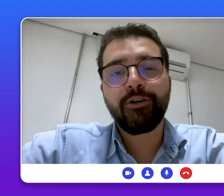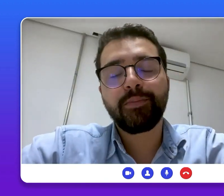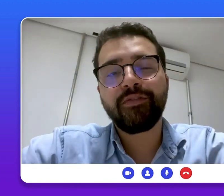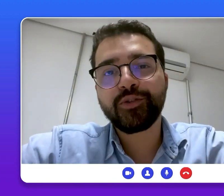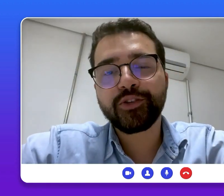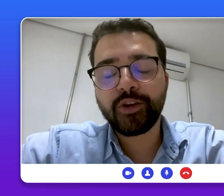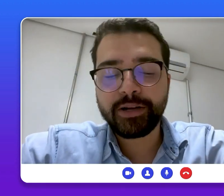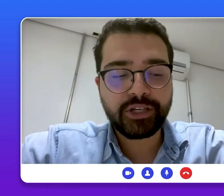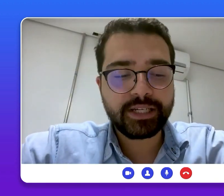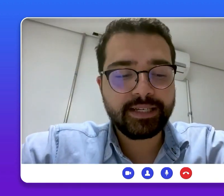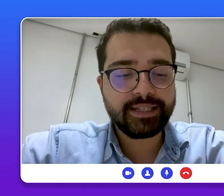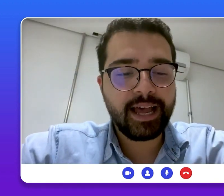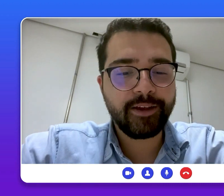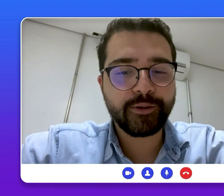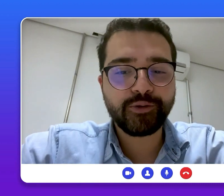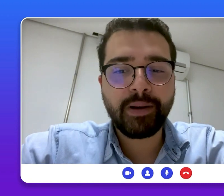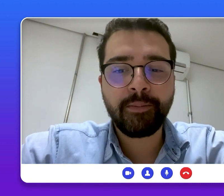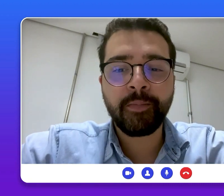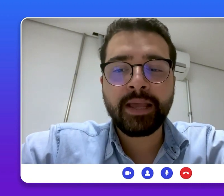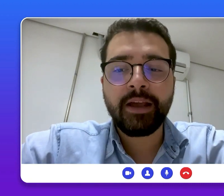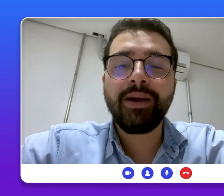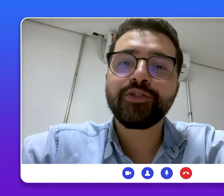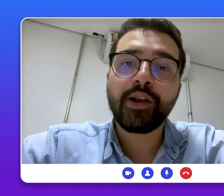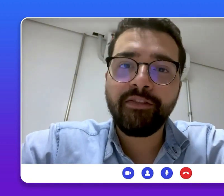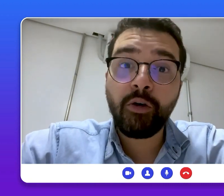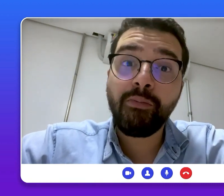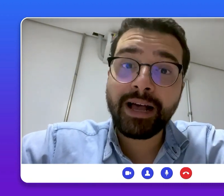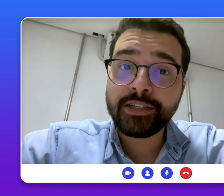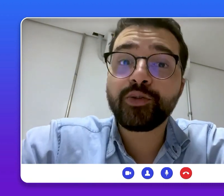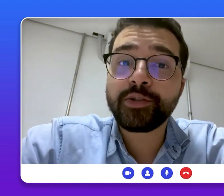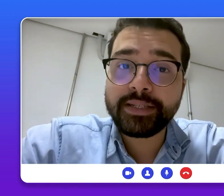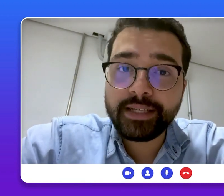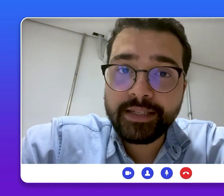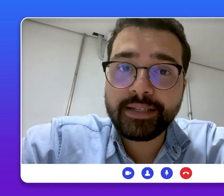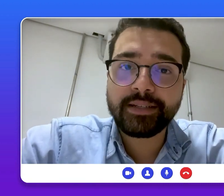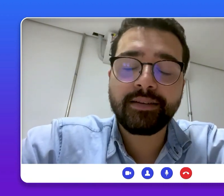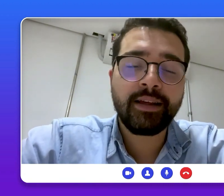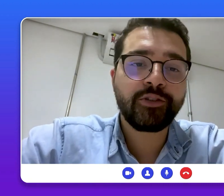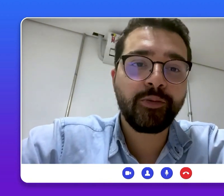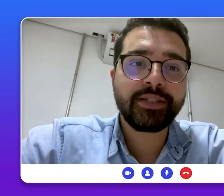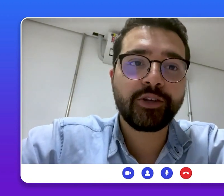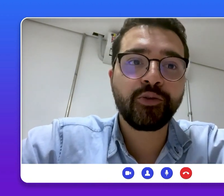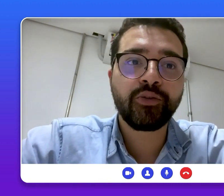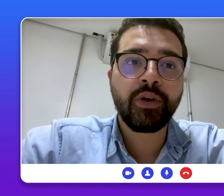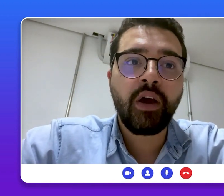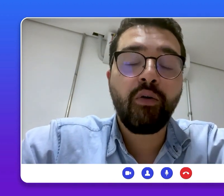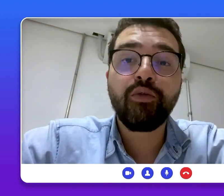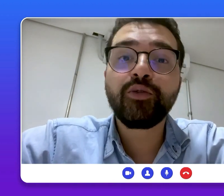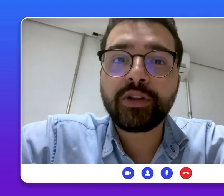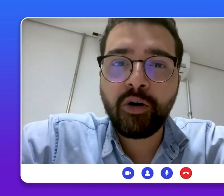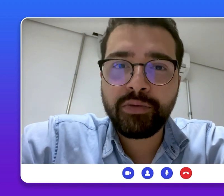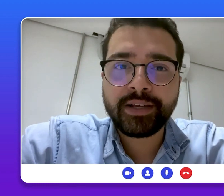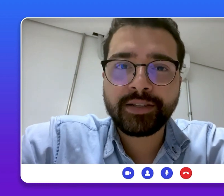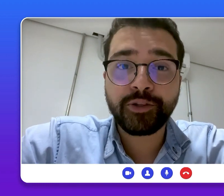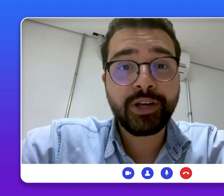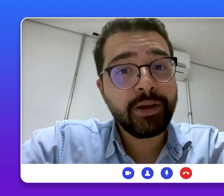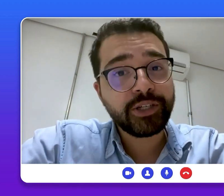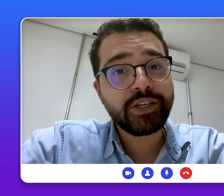Essas plataformas, elas têm um lado, como tudo na vida, elas têm um lado negativo e elas têm um lado positivo. E você só tem que saber